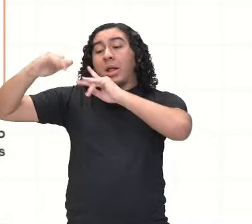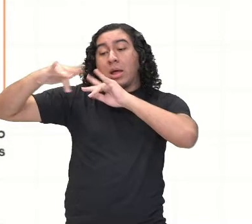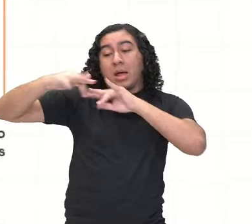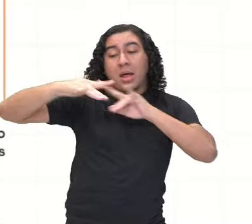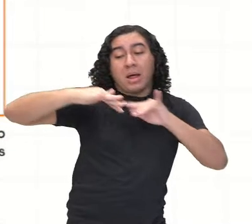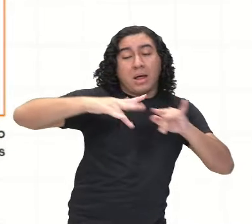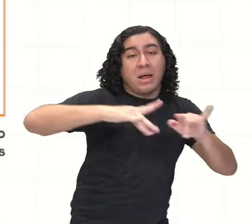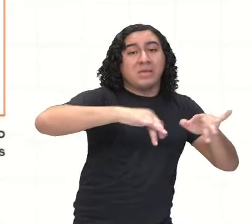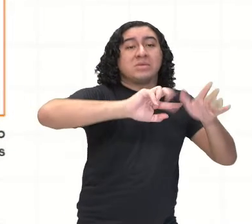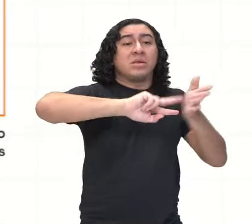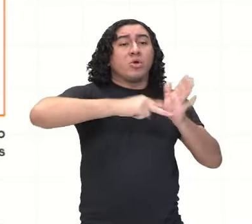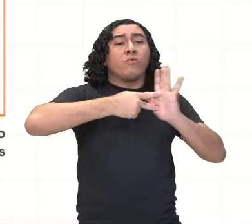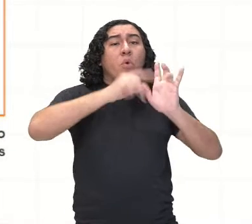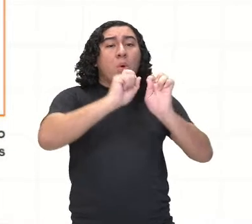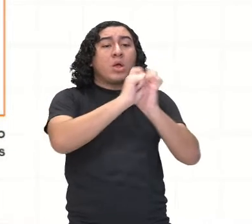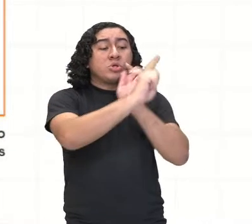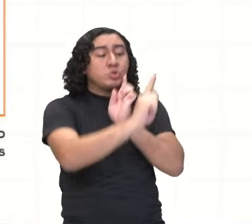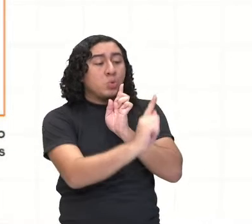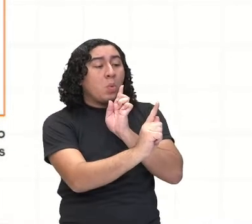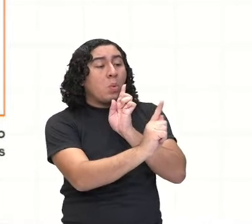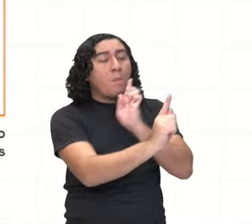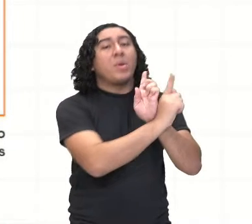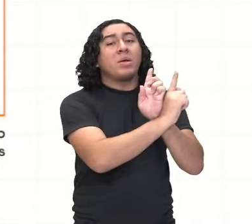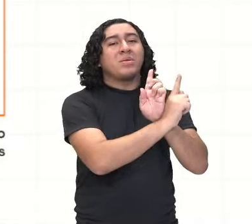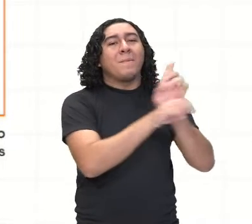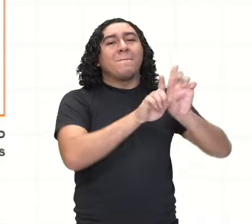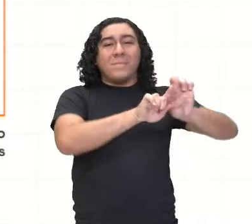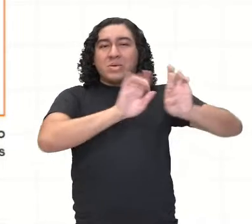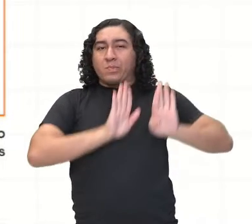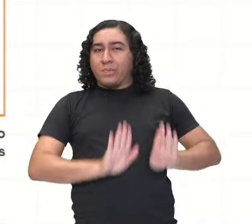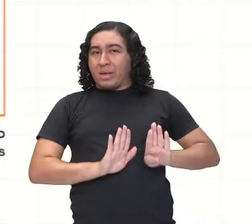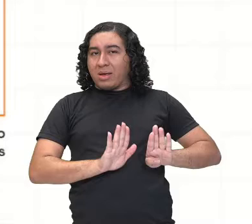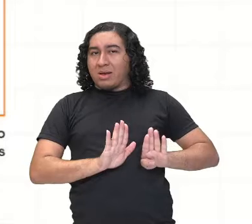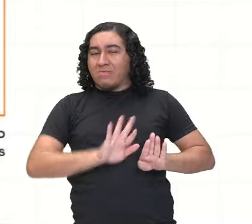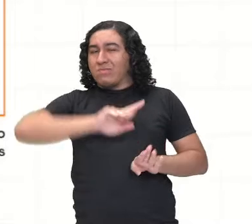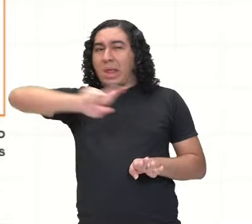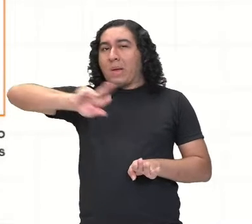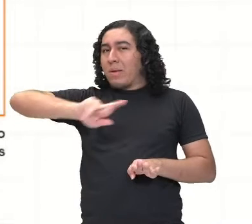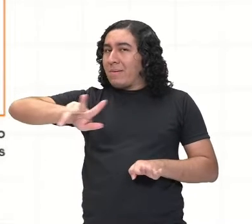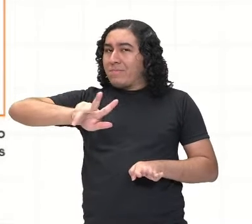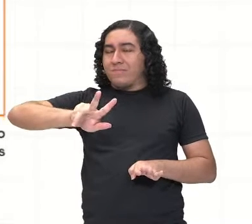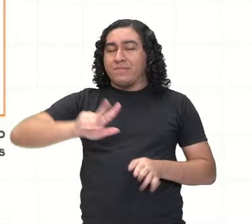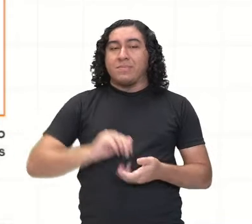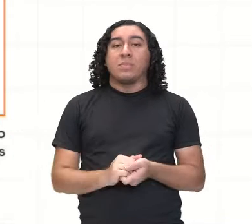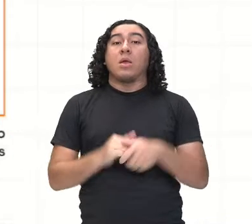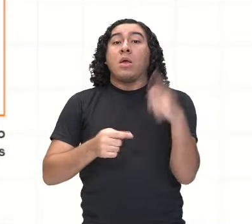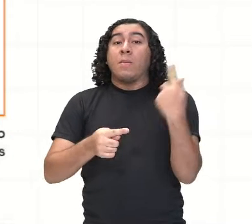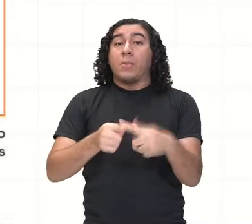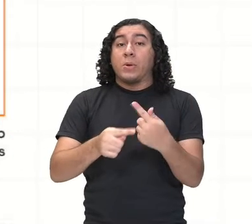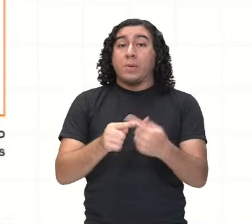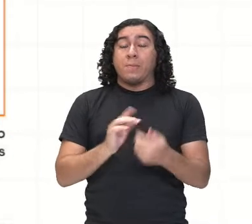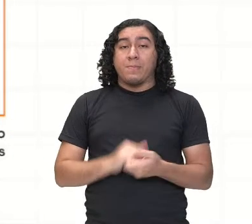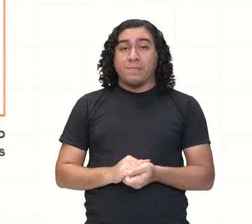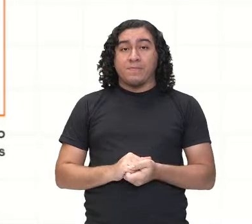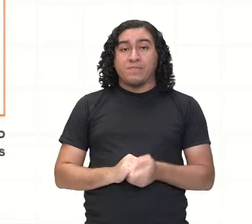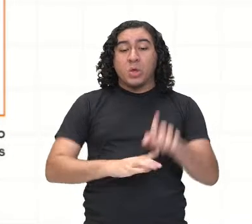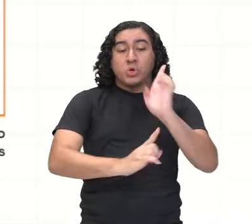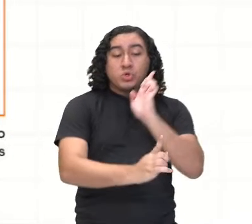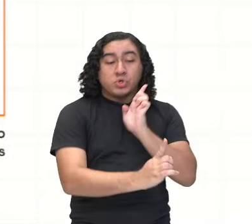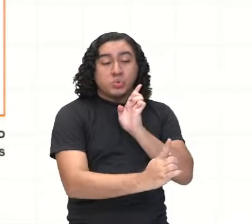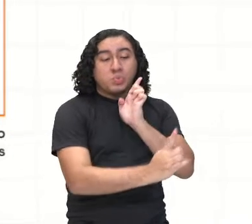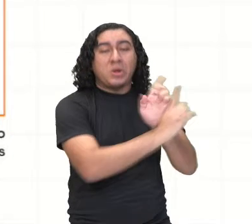tivessem descoberto algo. No entanto, isso não aconteceu. Por quê? Esse termo